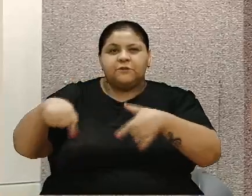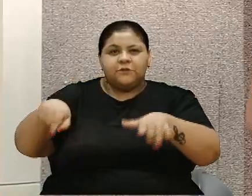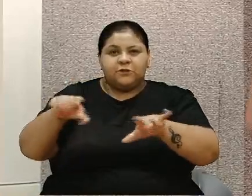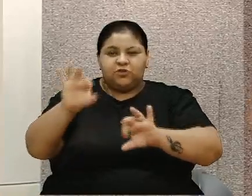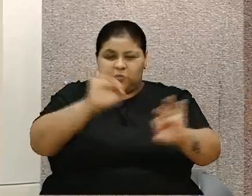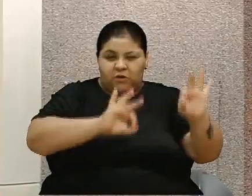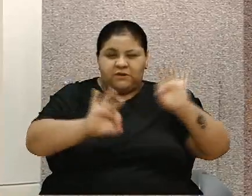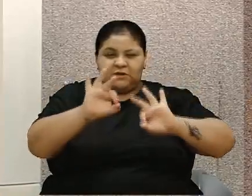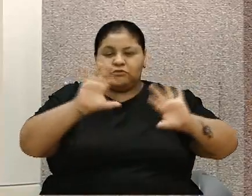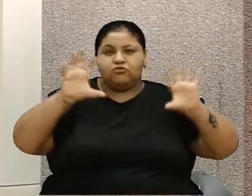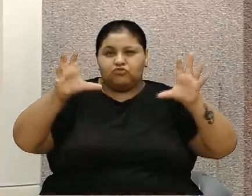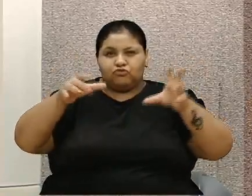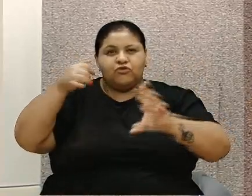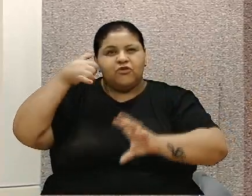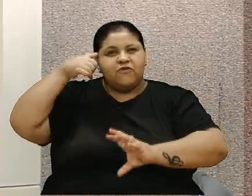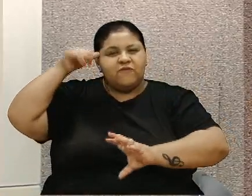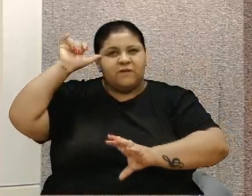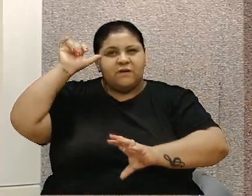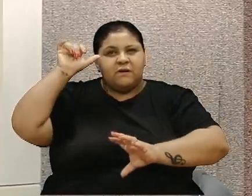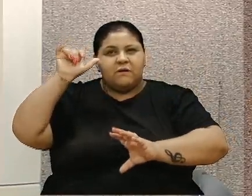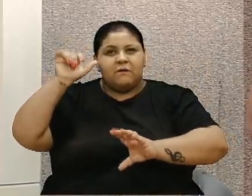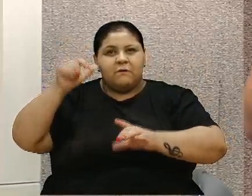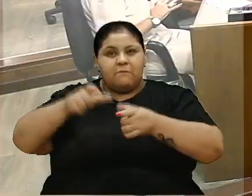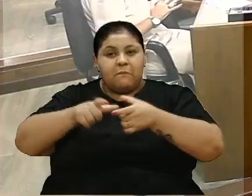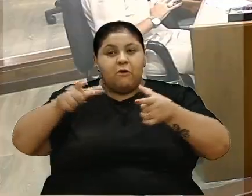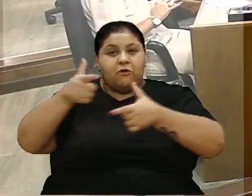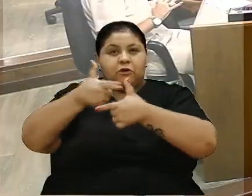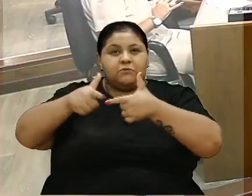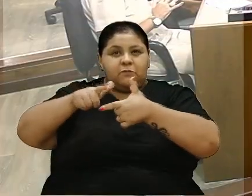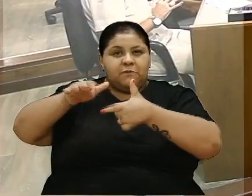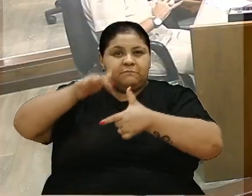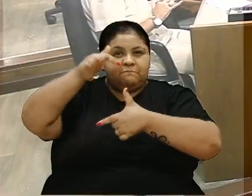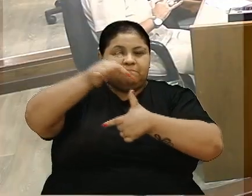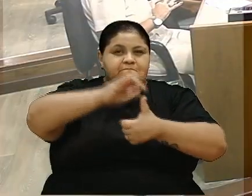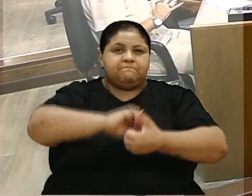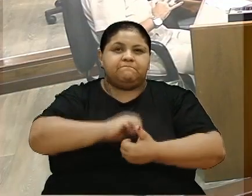isso, nós vamos evitar maiores tragédias logo à frente. Obrigado, vereador Caleb Garbim.